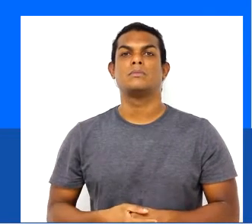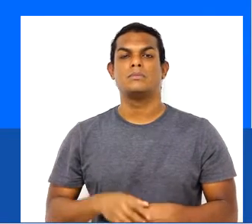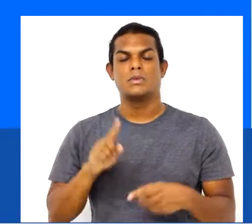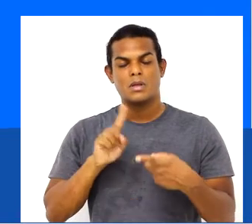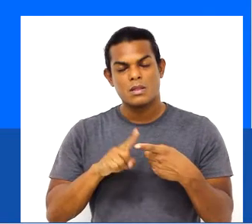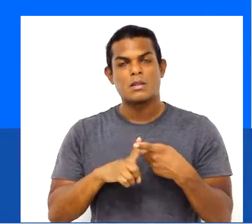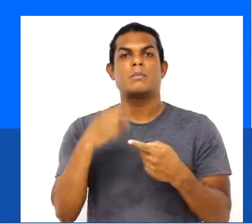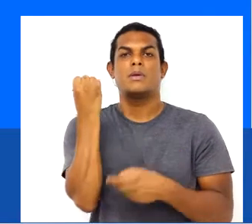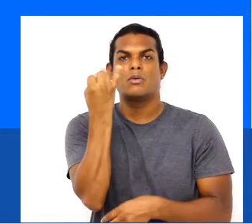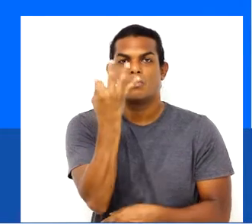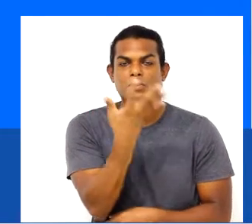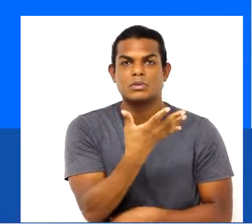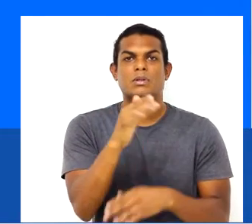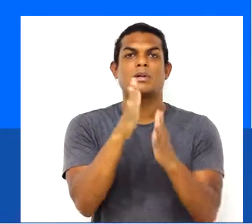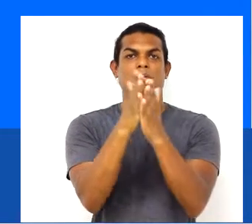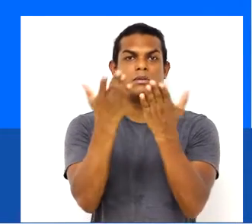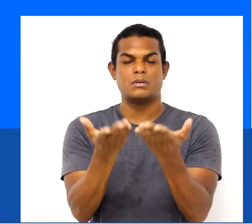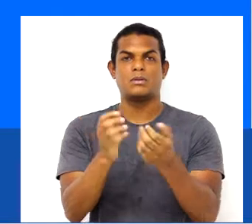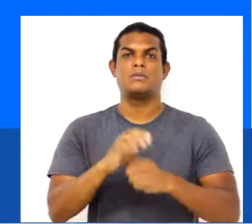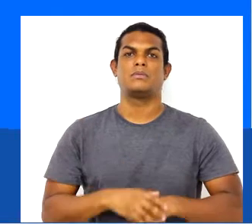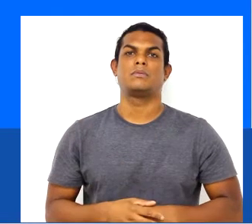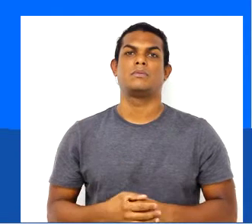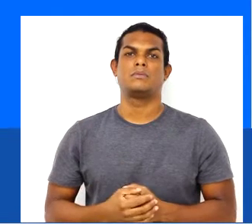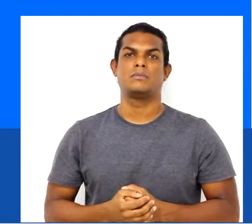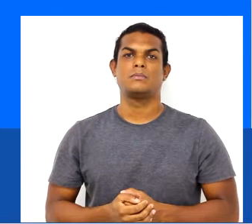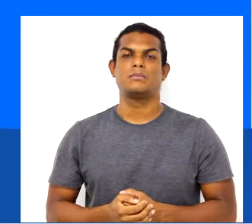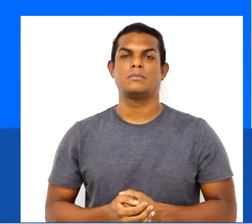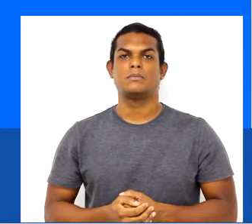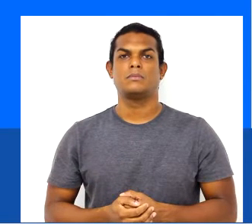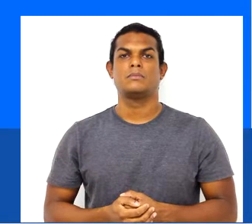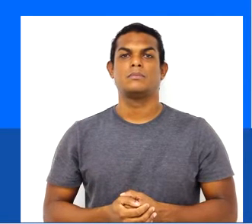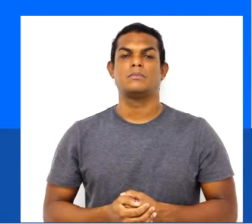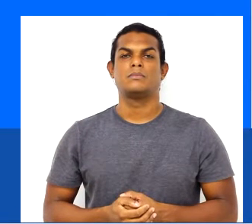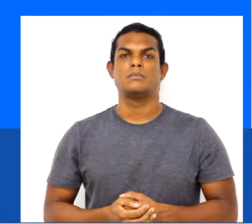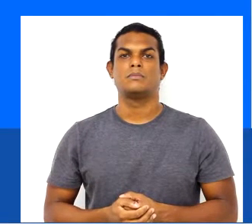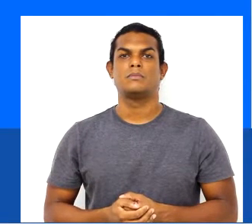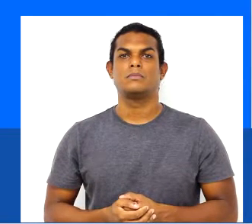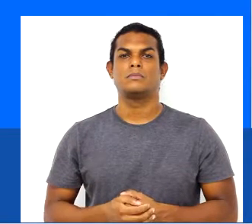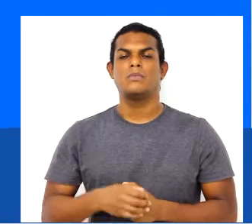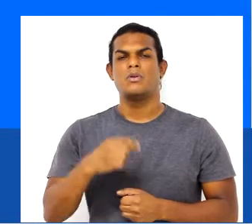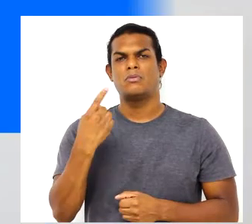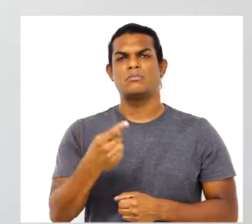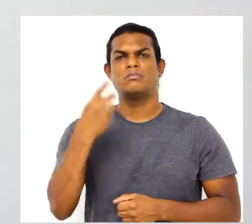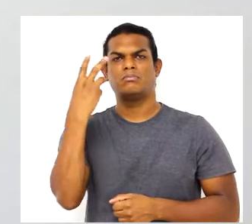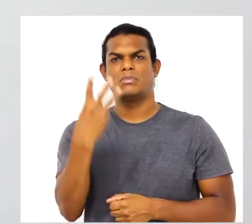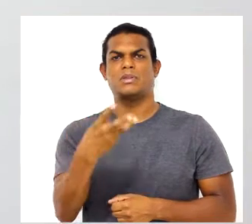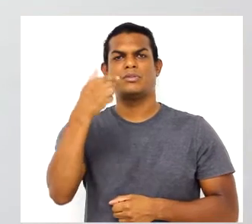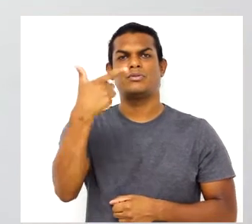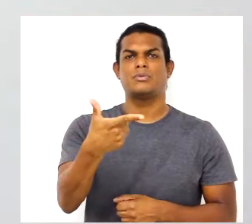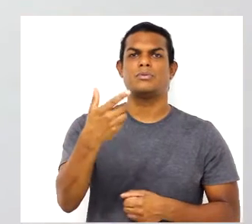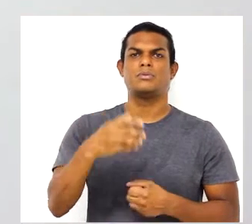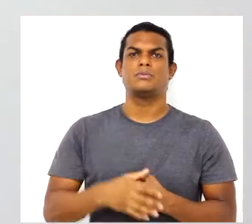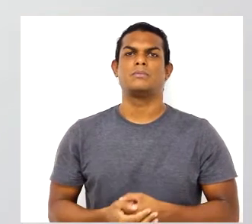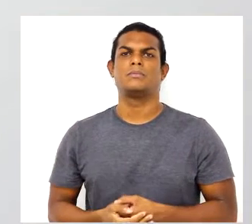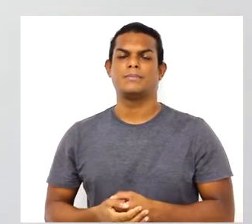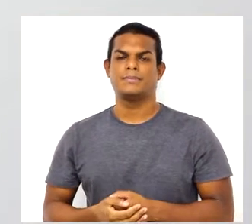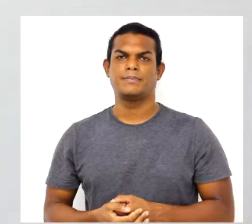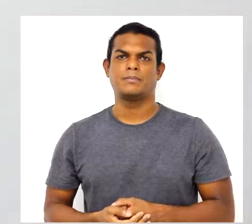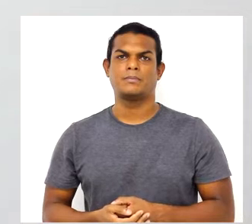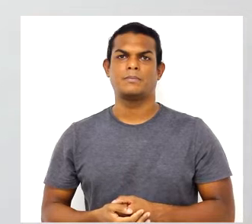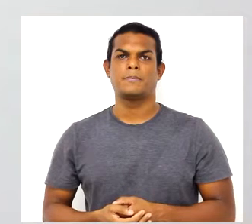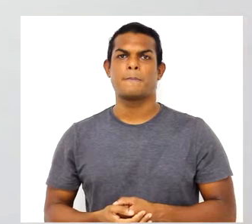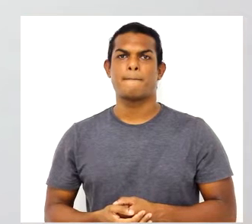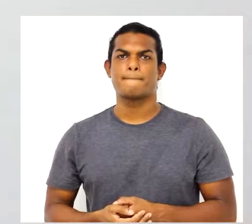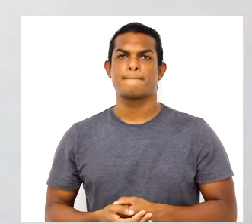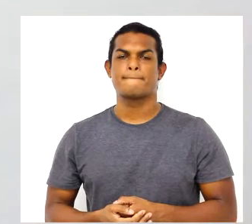retirados por uma pessoa, e o valor 1, e o valor 3, e o valor 2, ou seja, qualquer valor que você consegue